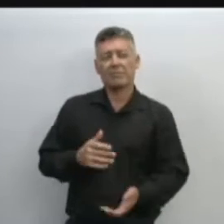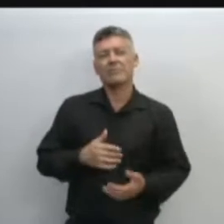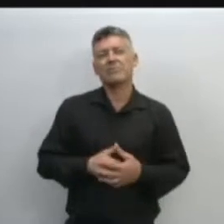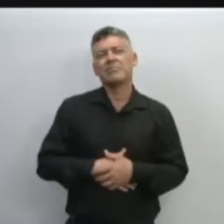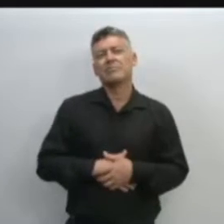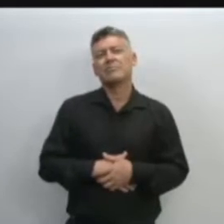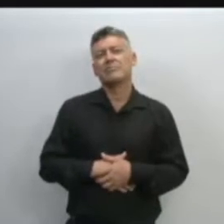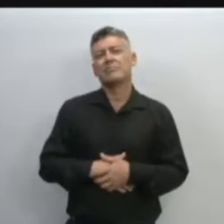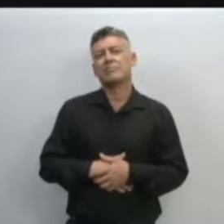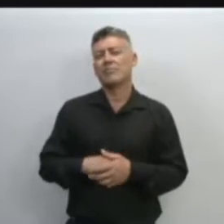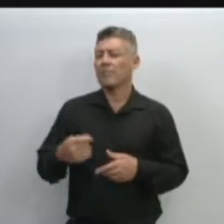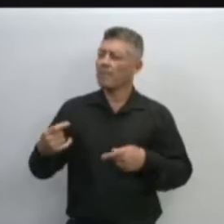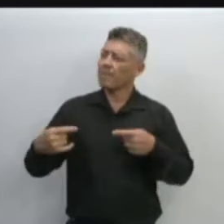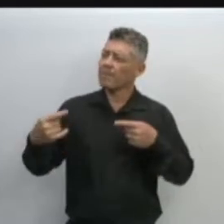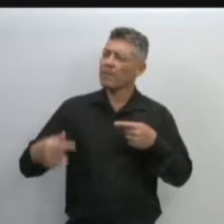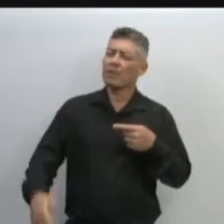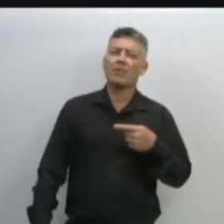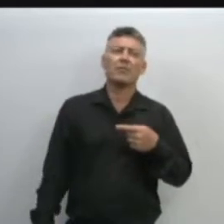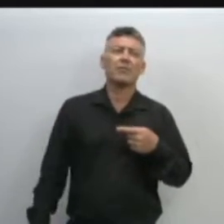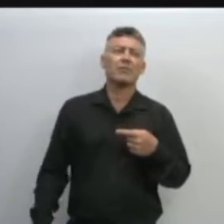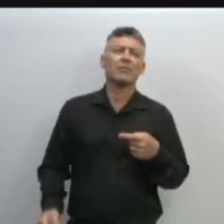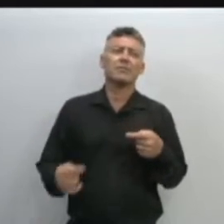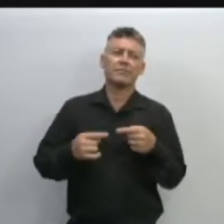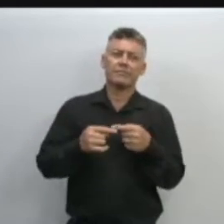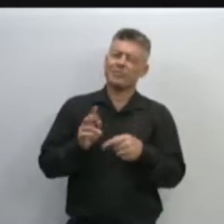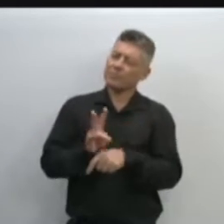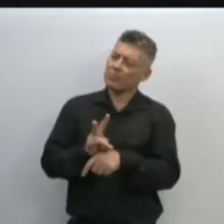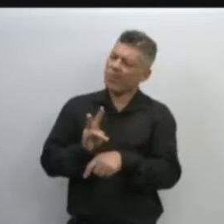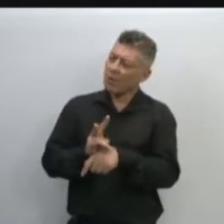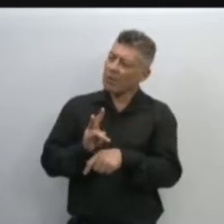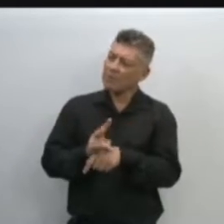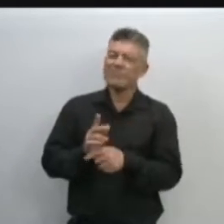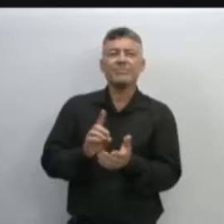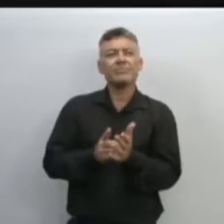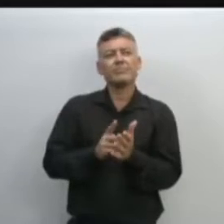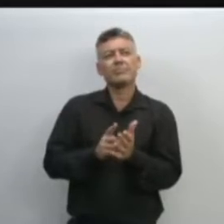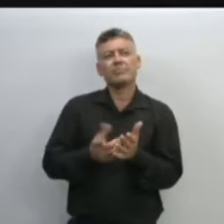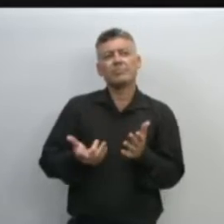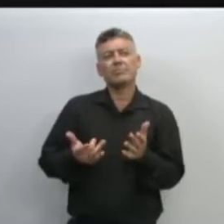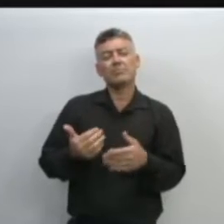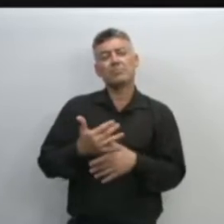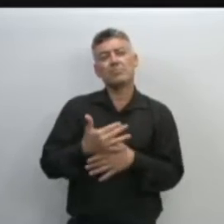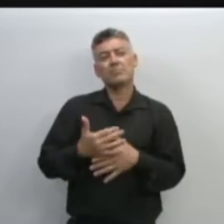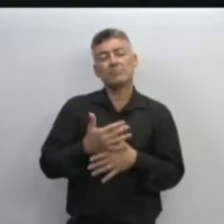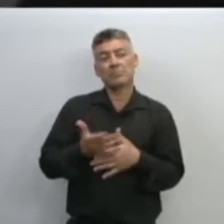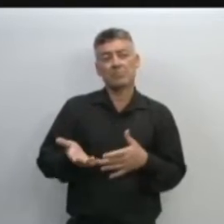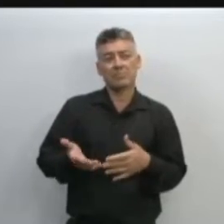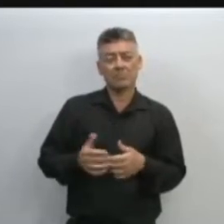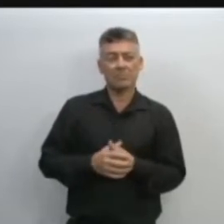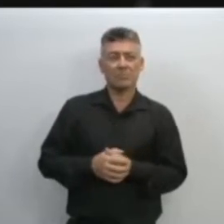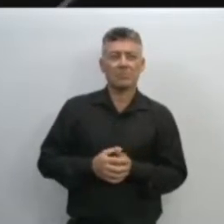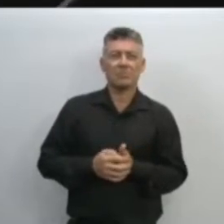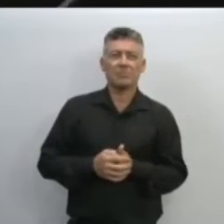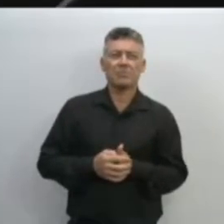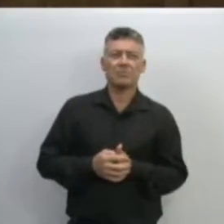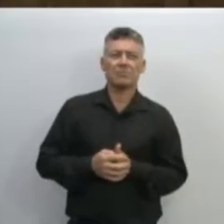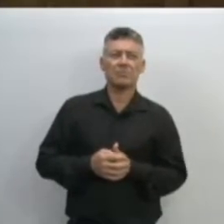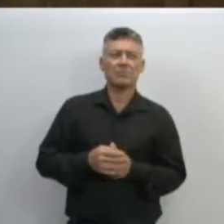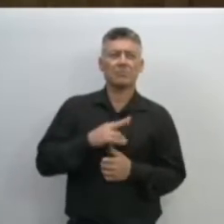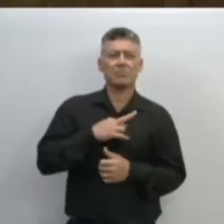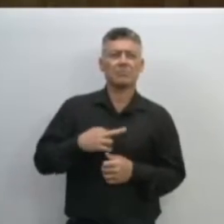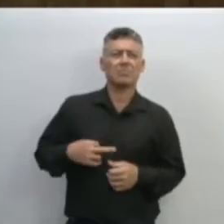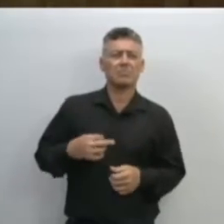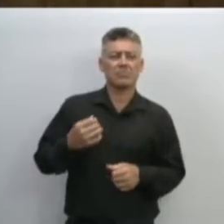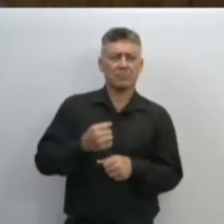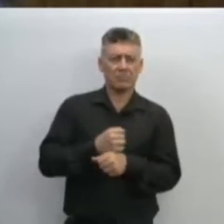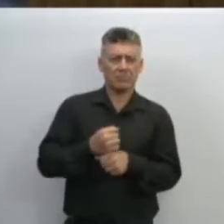né, discussão com relação à defesa do Alecrim, à defesa da nossa cidade. Obrigado, vereadora Ana Paula. Só para os vereadores terem ideia, o